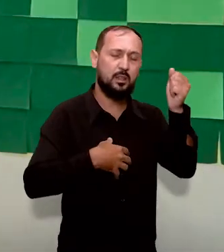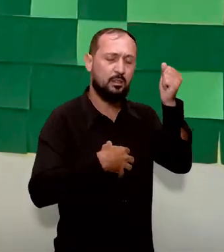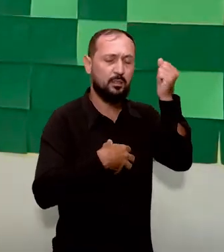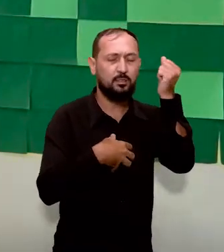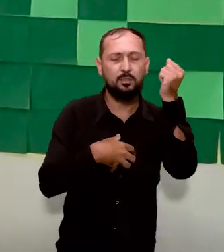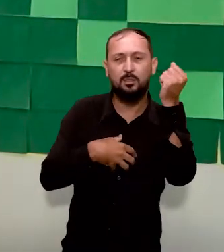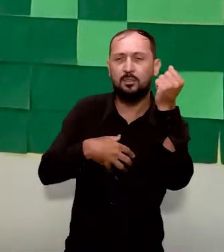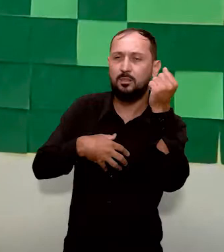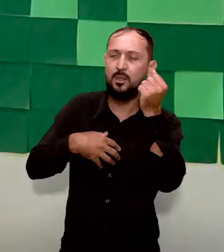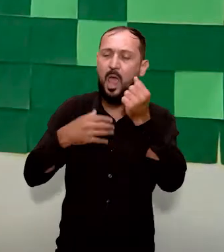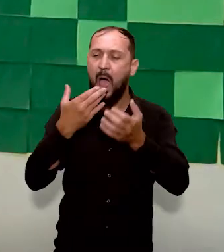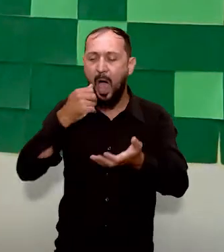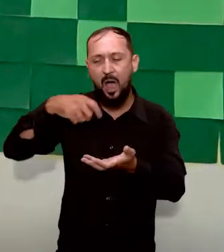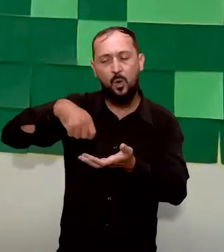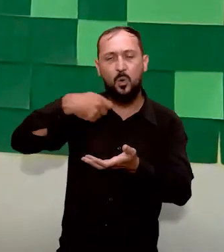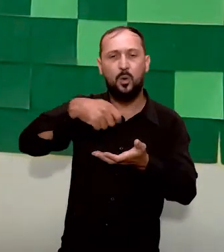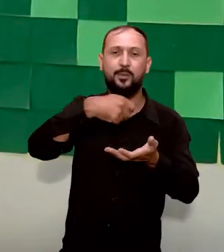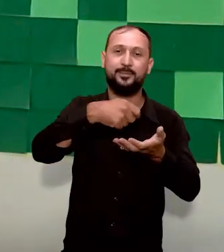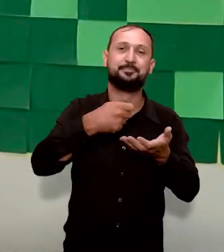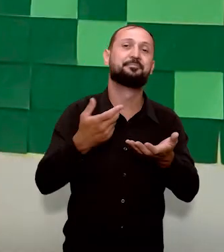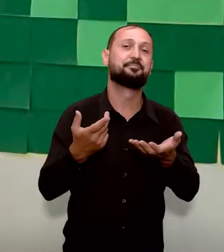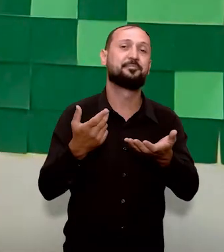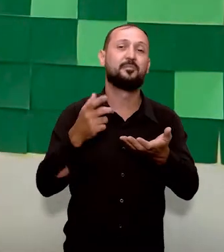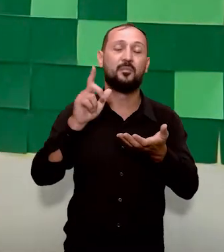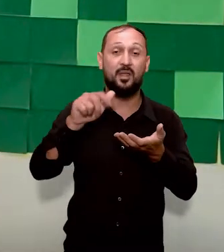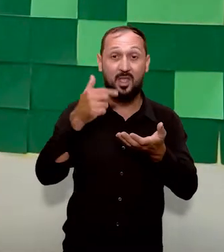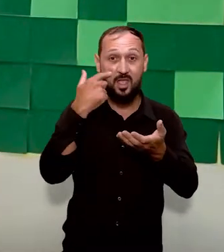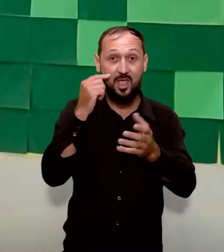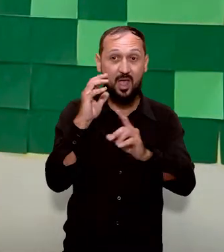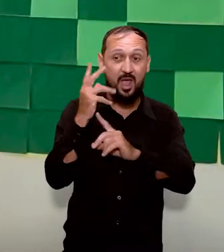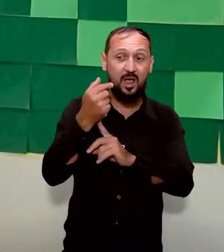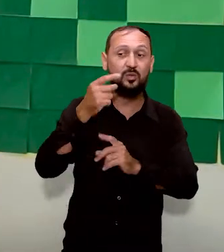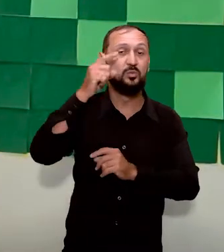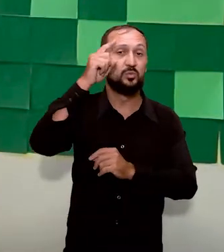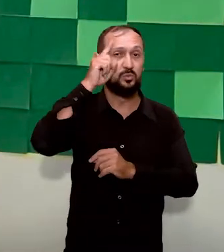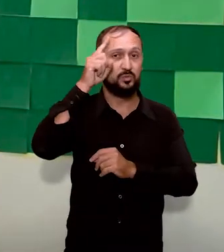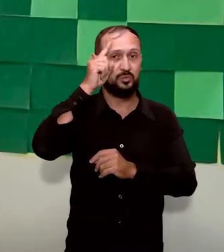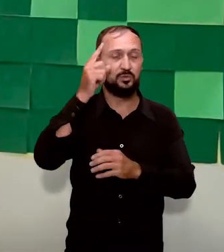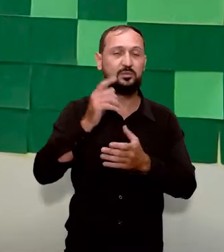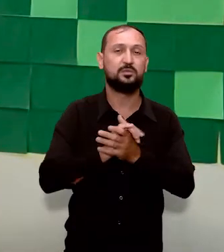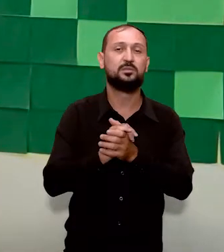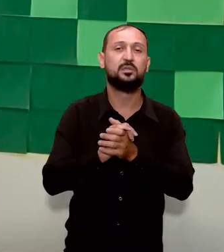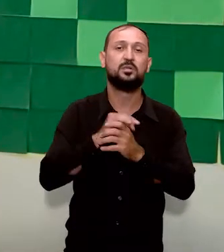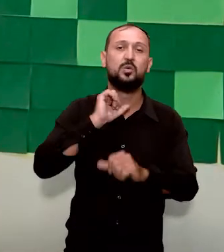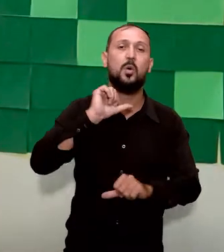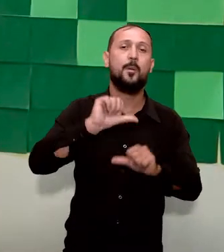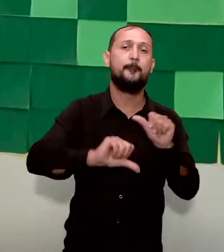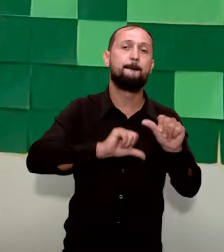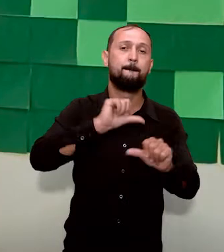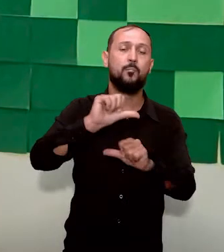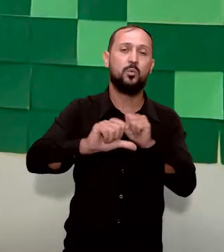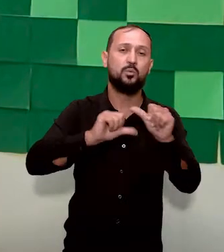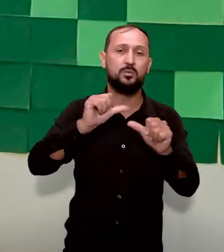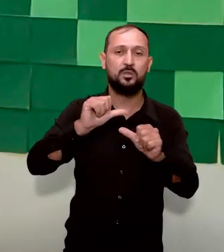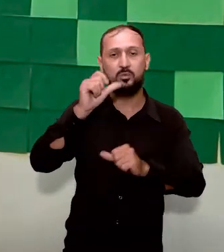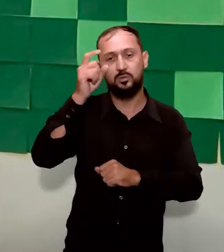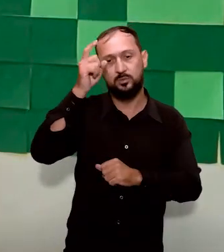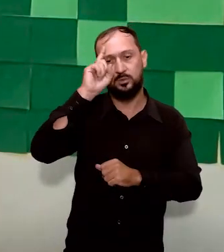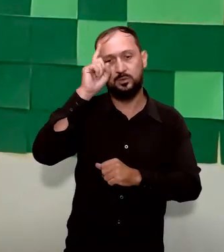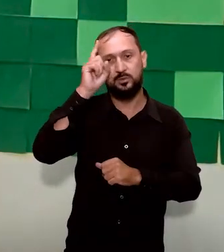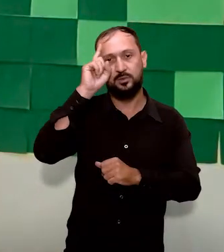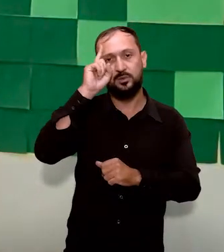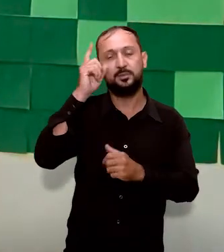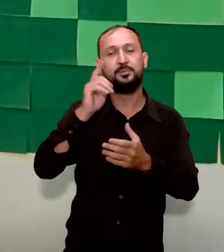da dança, através da gastronomia, né? Então é a arte do cotidiano, a arte de transformação do